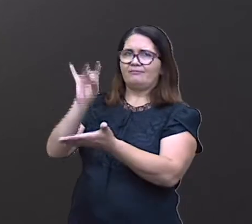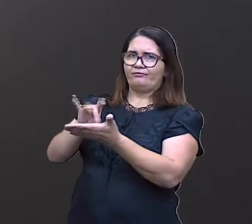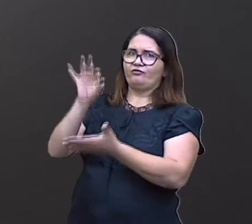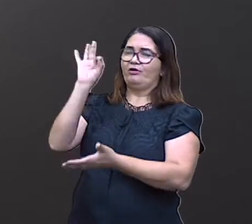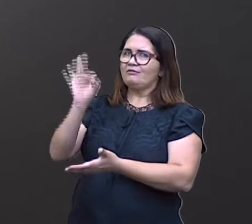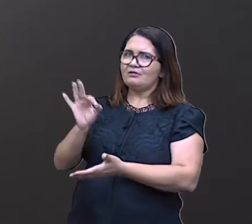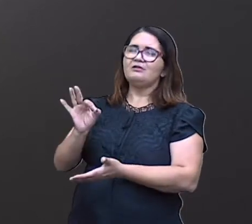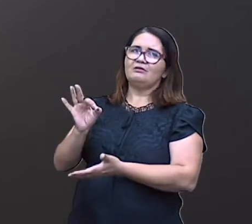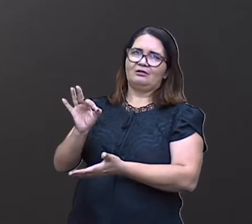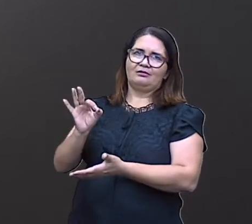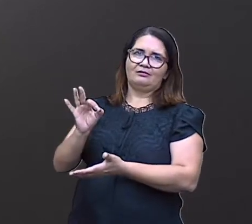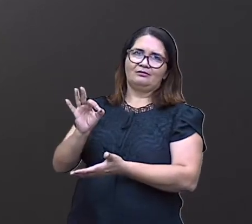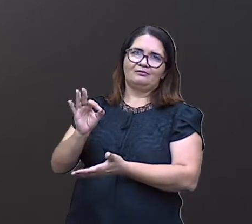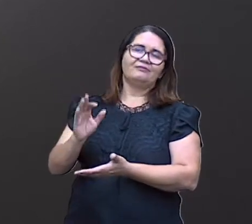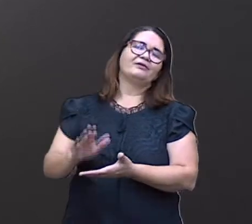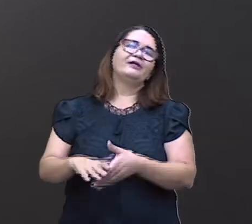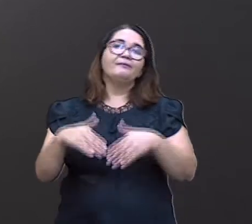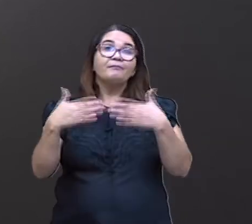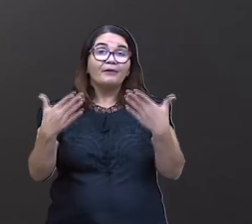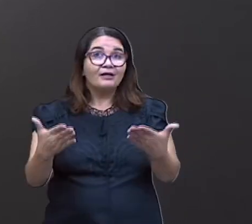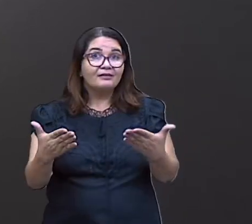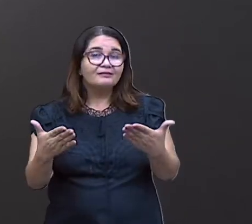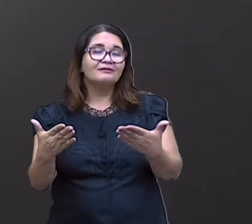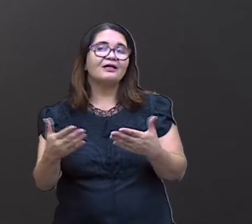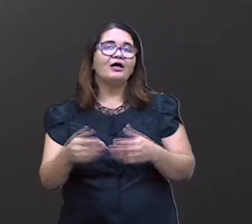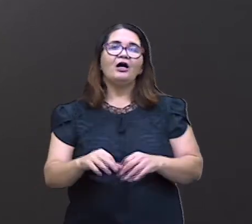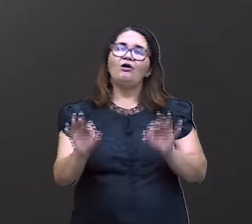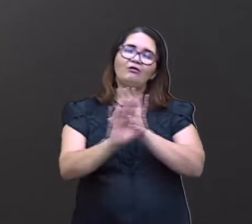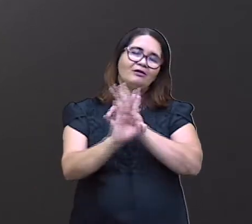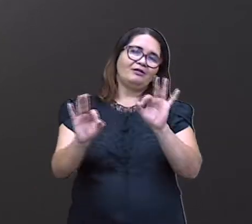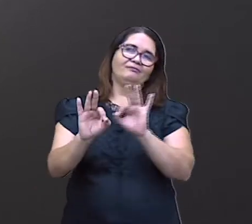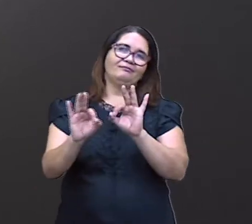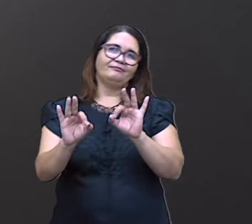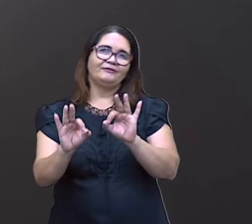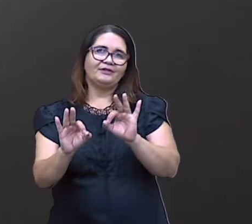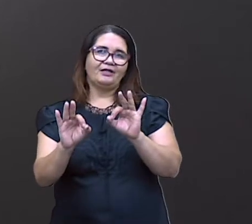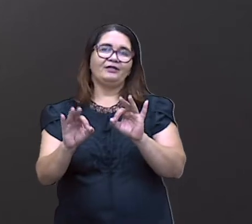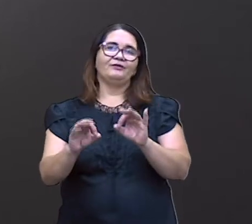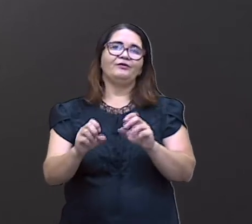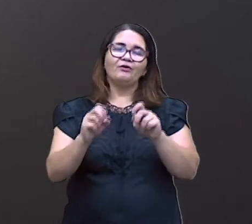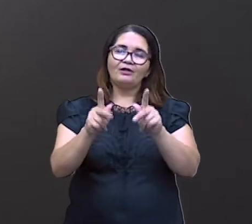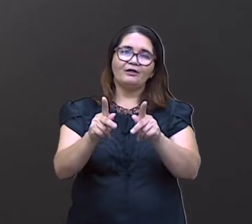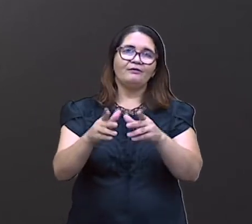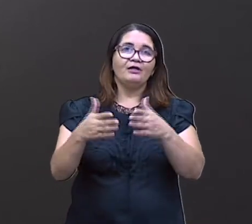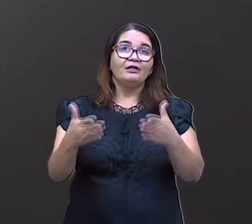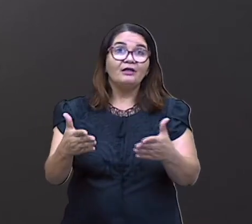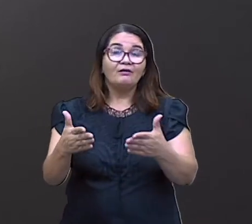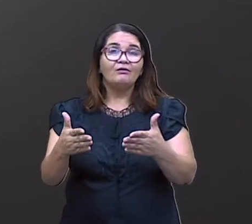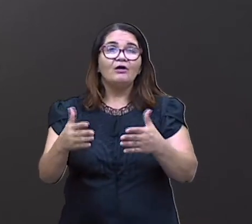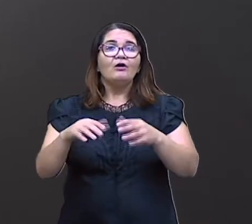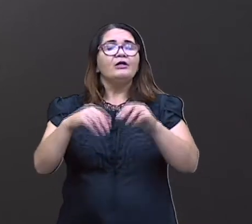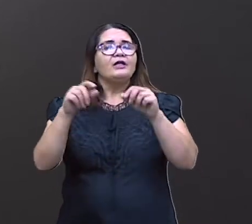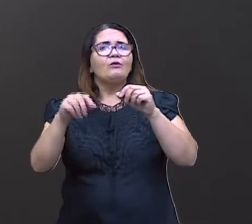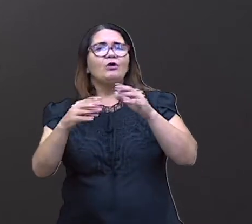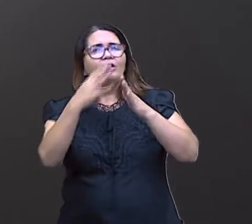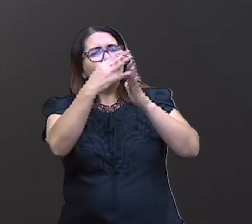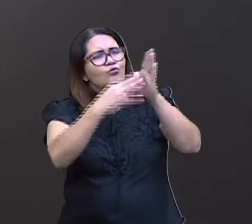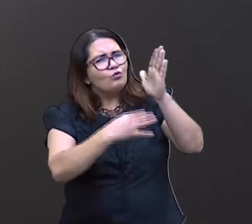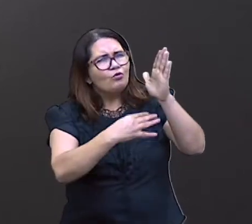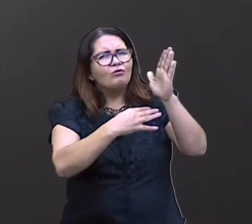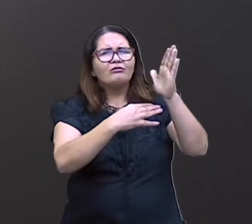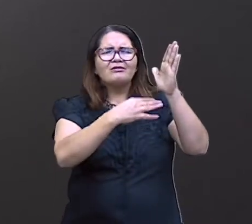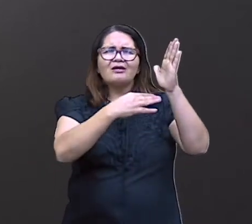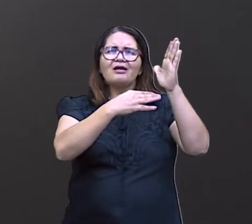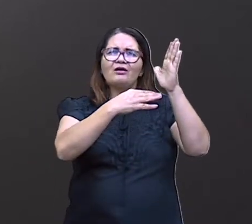Mas está tudo bem, porque isso é normal. E a cada versão de roteiro, cada versão que a gente